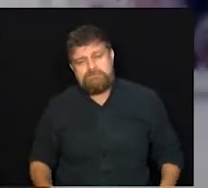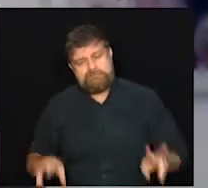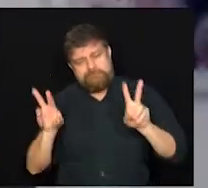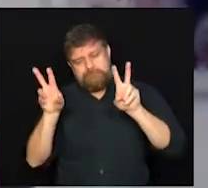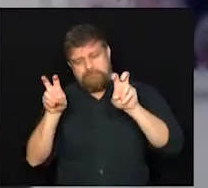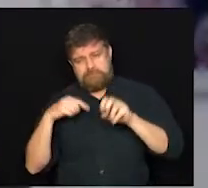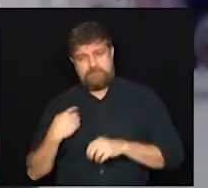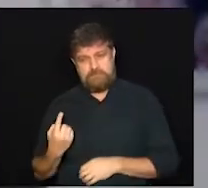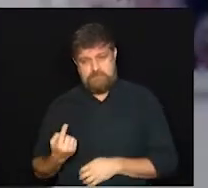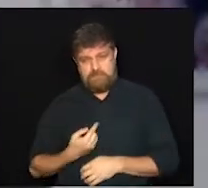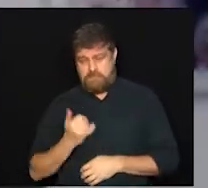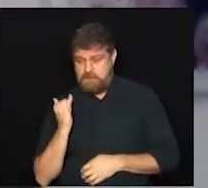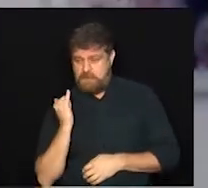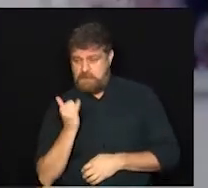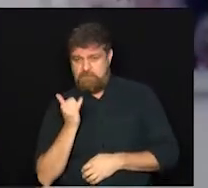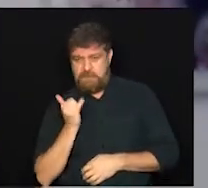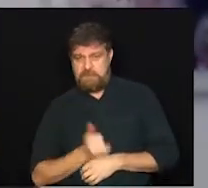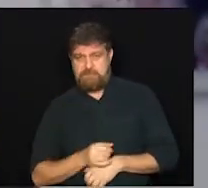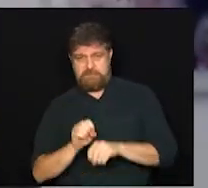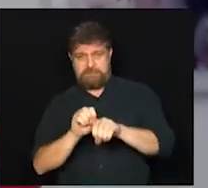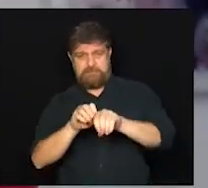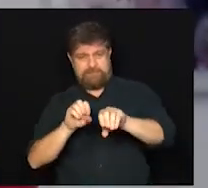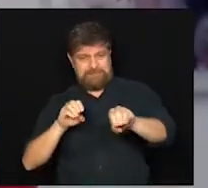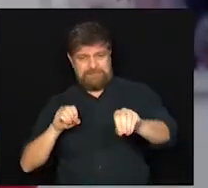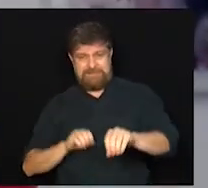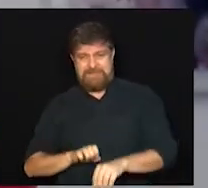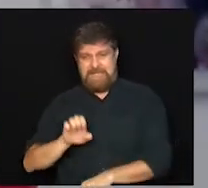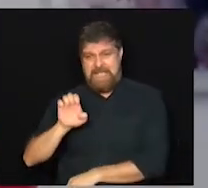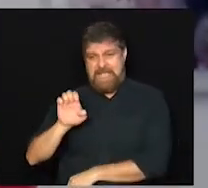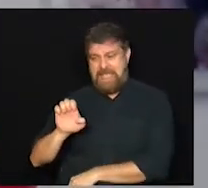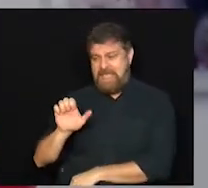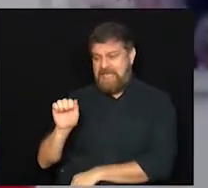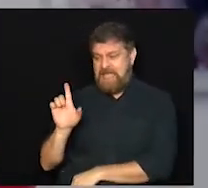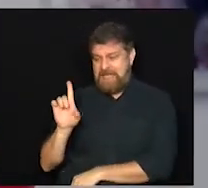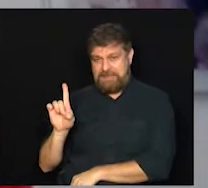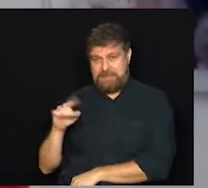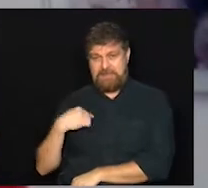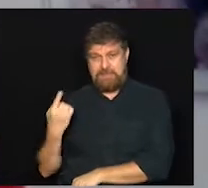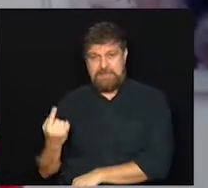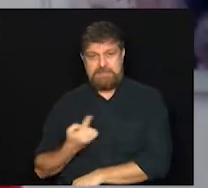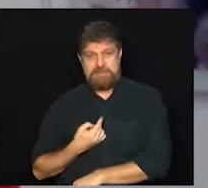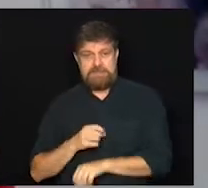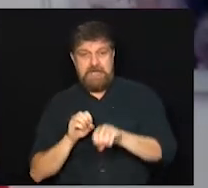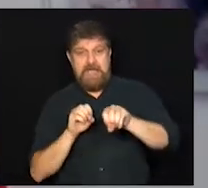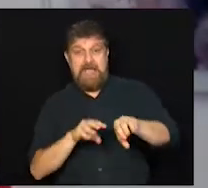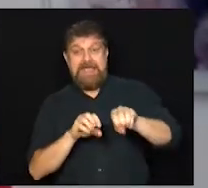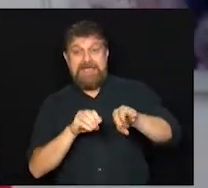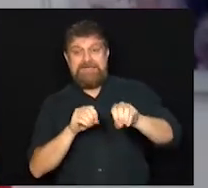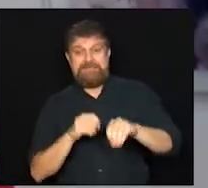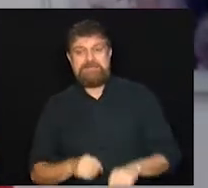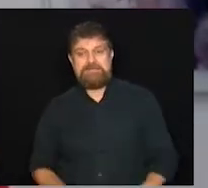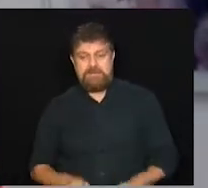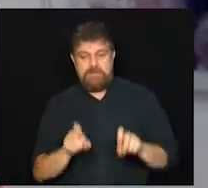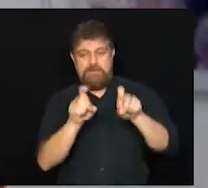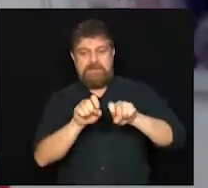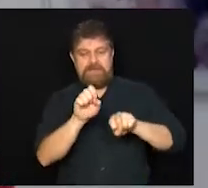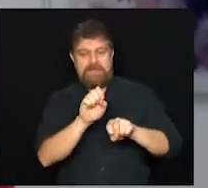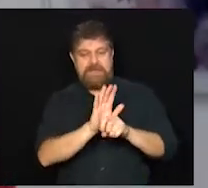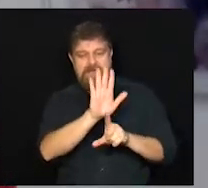Nós chamamos o ensino que está sendo feito, nós nem chamamos de EAD, chamamos de ensino remoto. Qual é a diferença mais